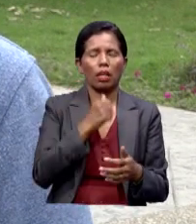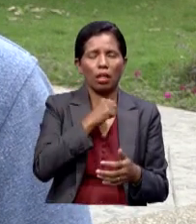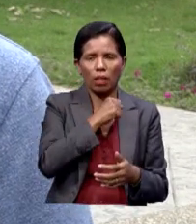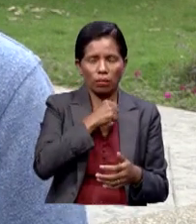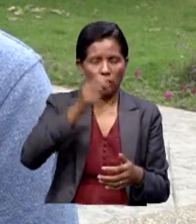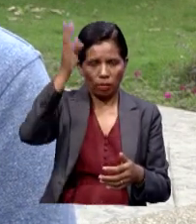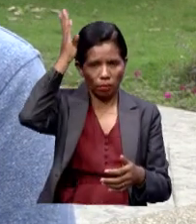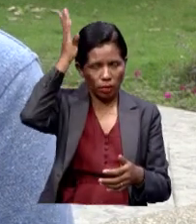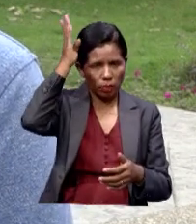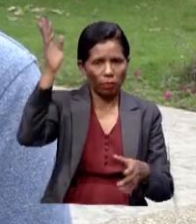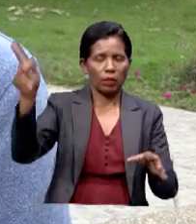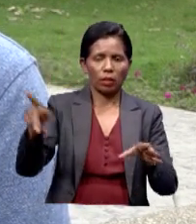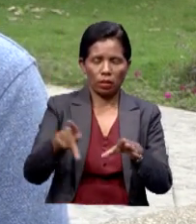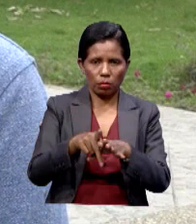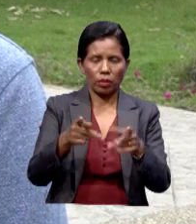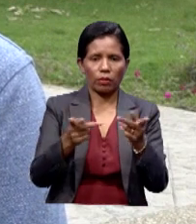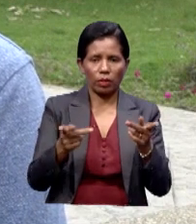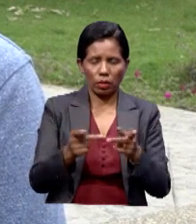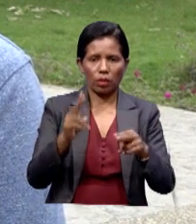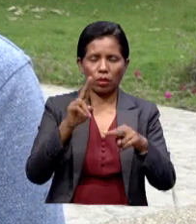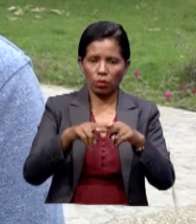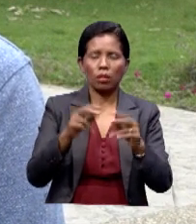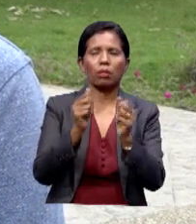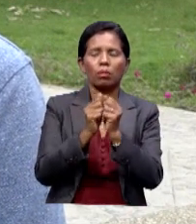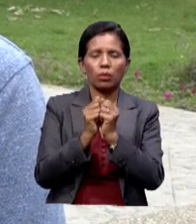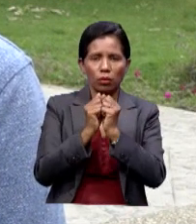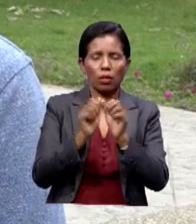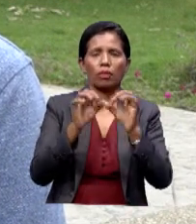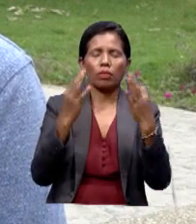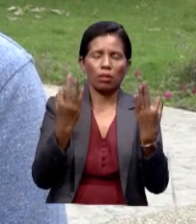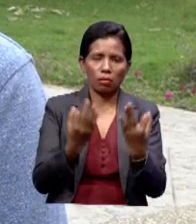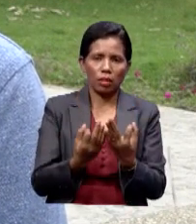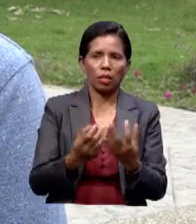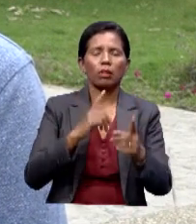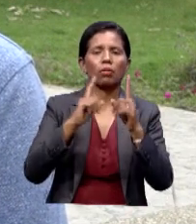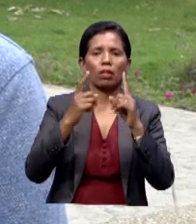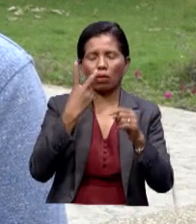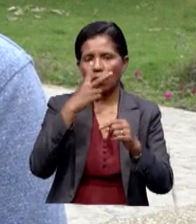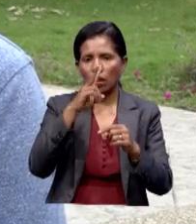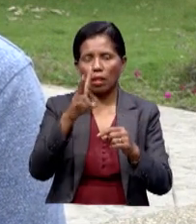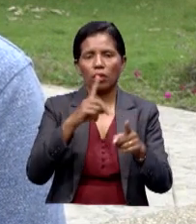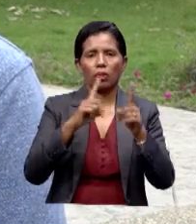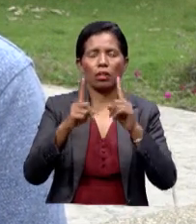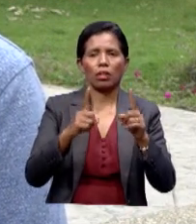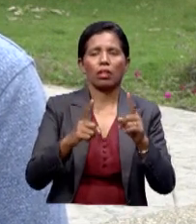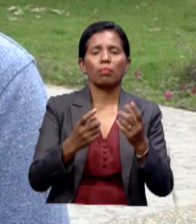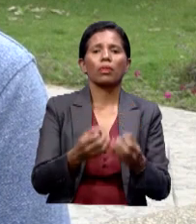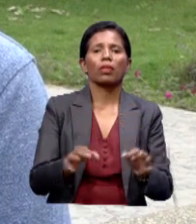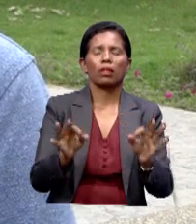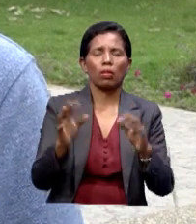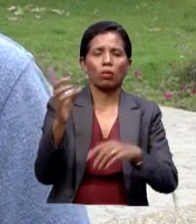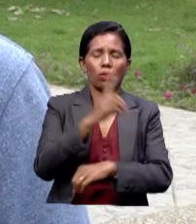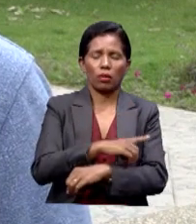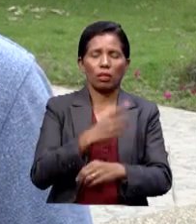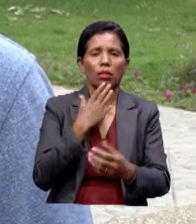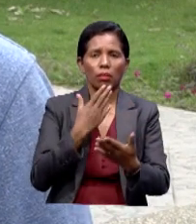marca presença, turra muito com a família Sira, a tua colia, a possibilidade de ir bem dia para